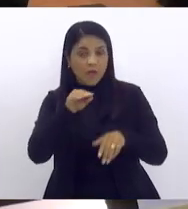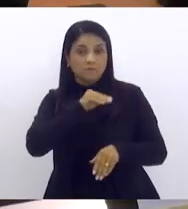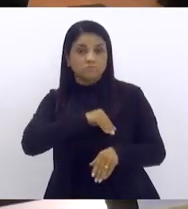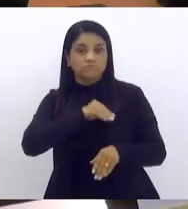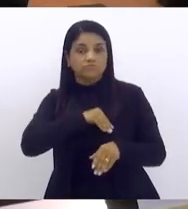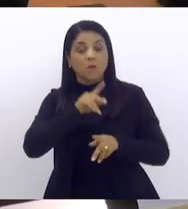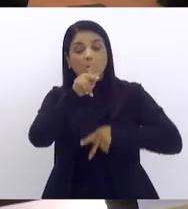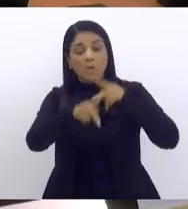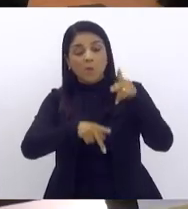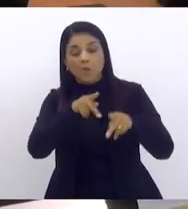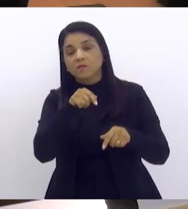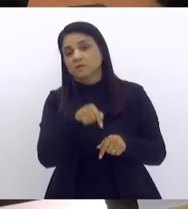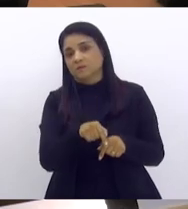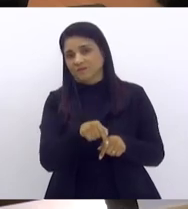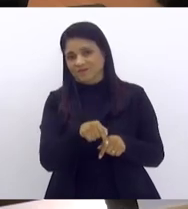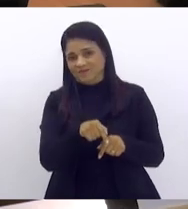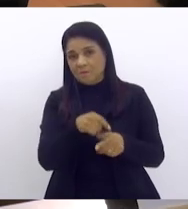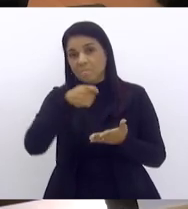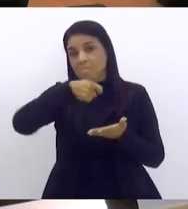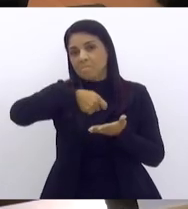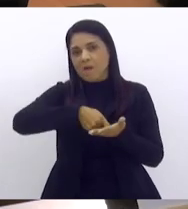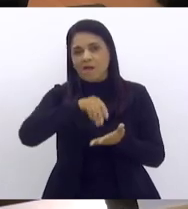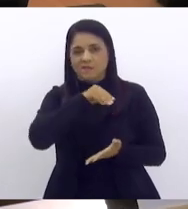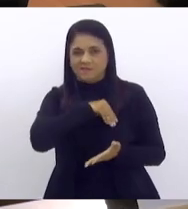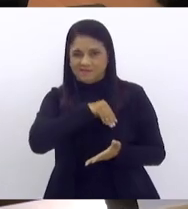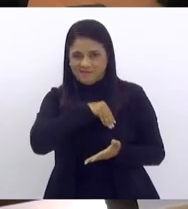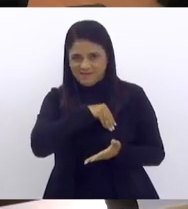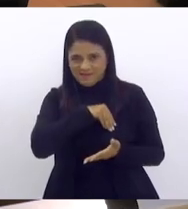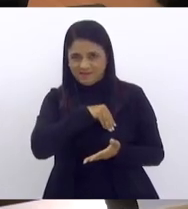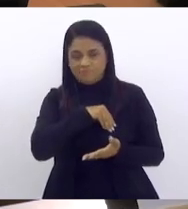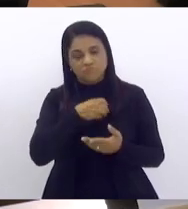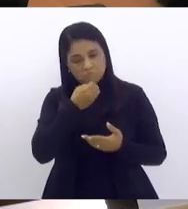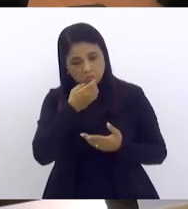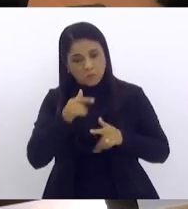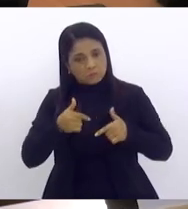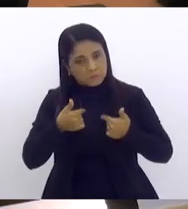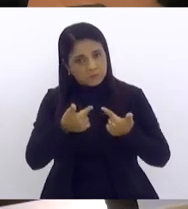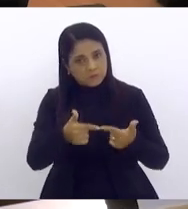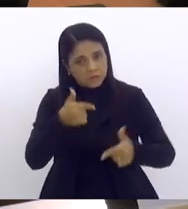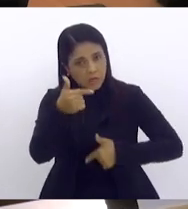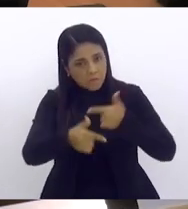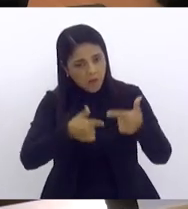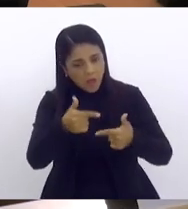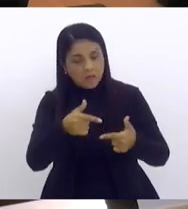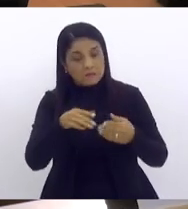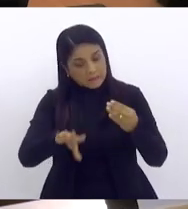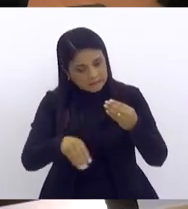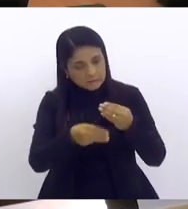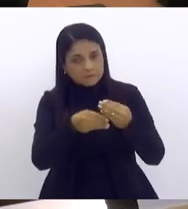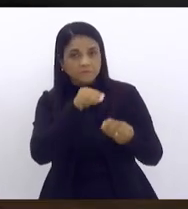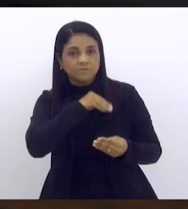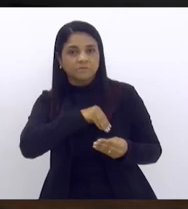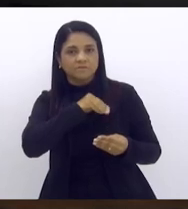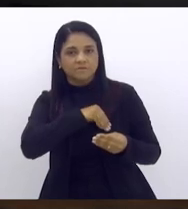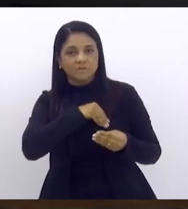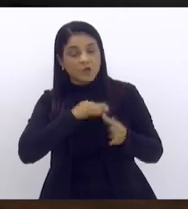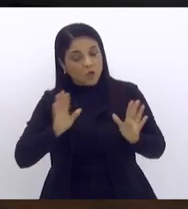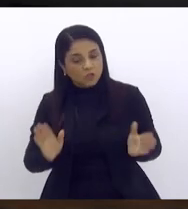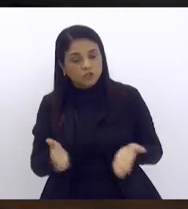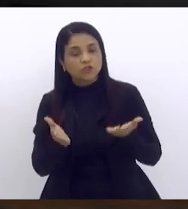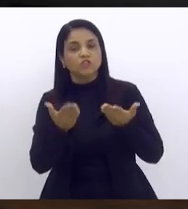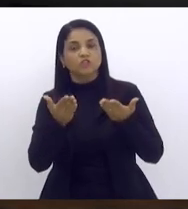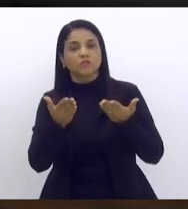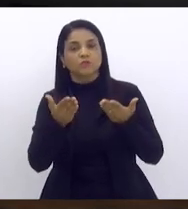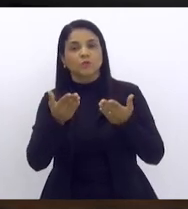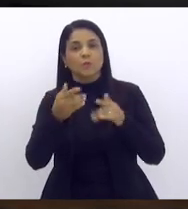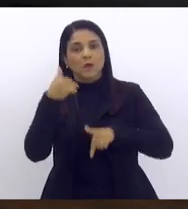que paga o nosso salário, e a gente tem que prestar um bom serviço. E o objetivo dessa gratificação é ter um estímulo para que o serviço